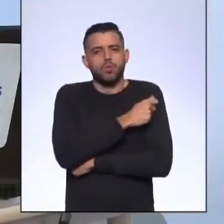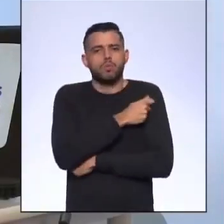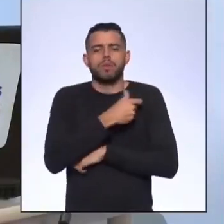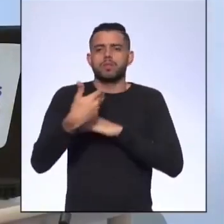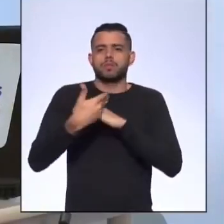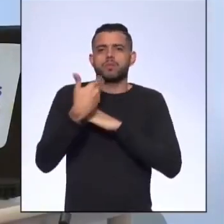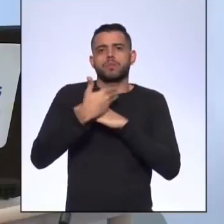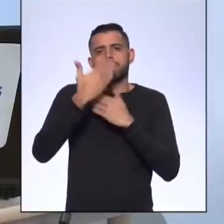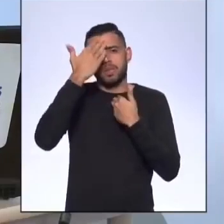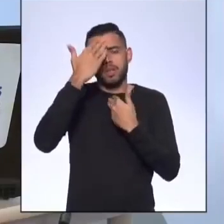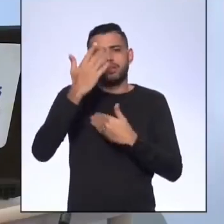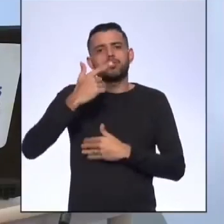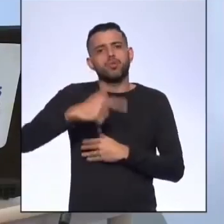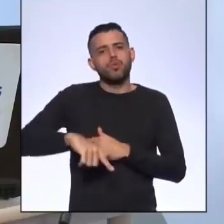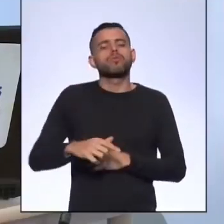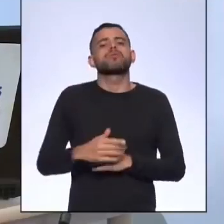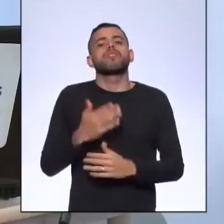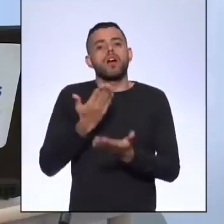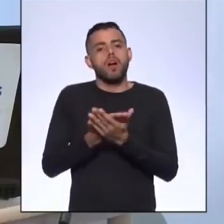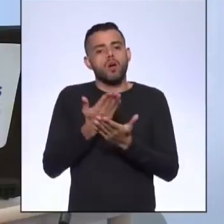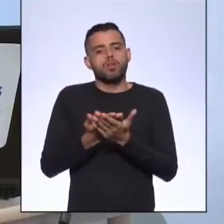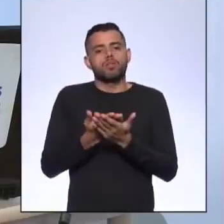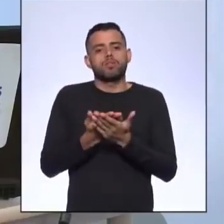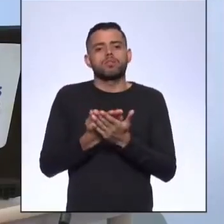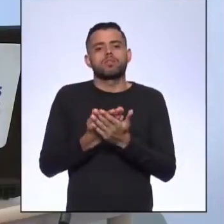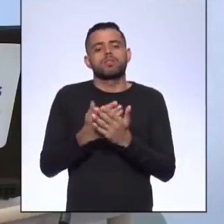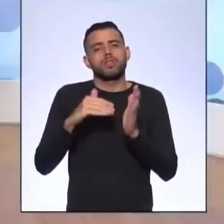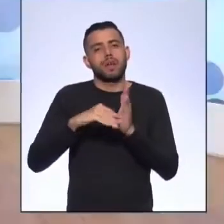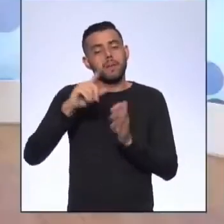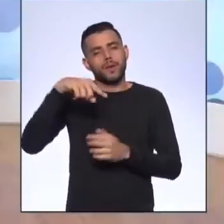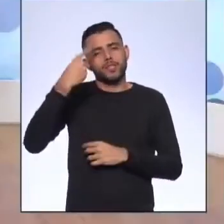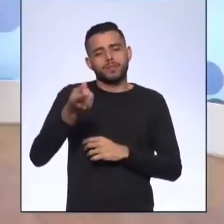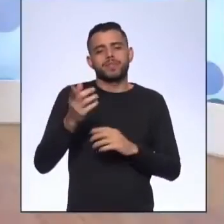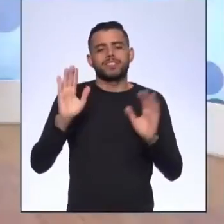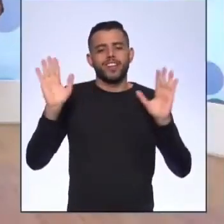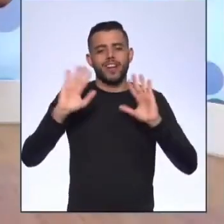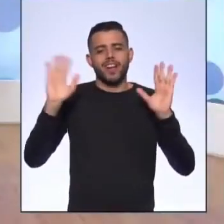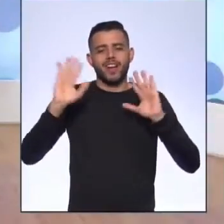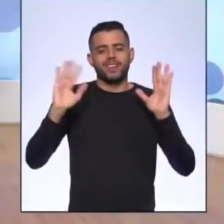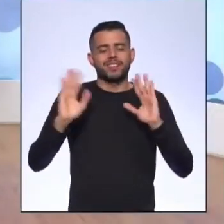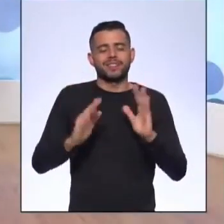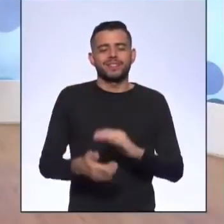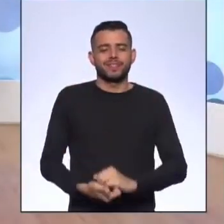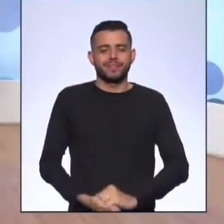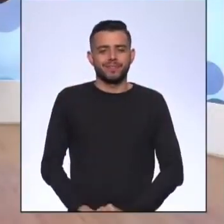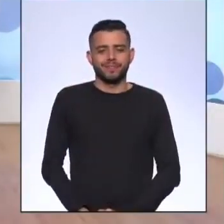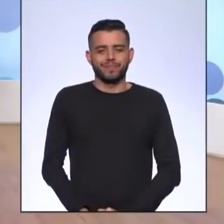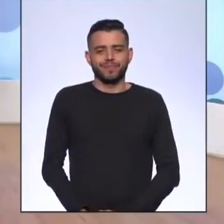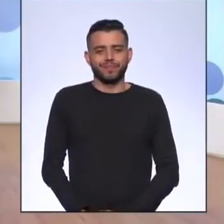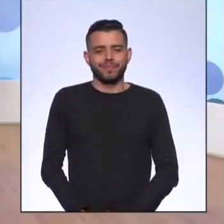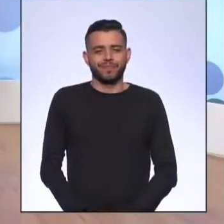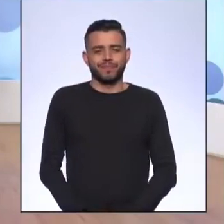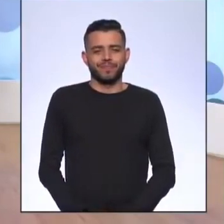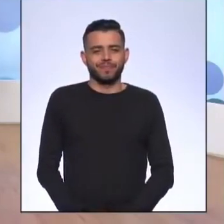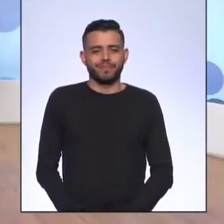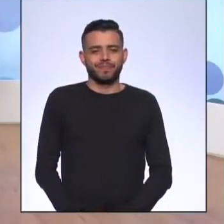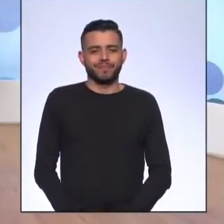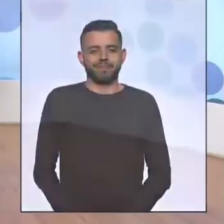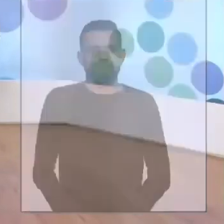bem. Obrigado, Gilba, de novo por mais essa aula e até a próxima, pessoal. Tchau, tchau, pessoal. Até a próxima. Tchau, tchau.